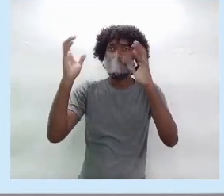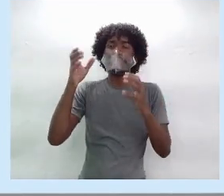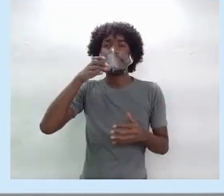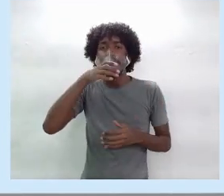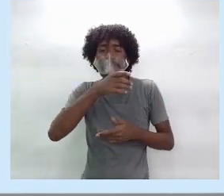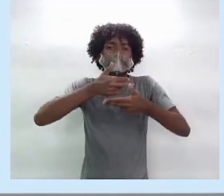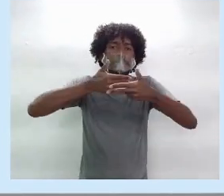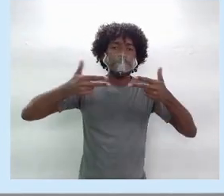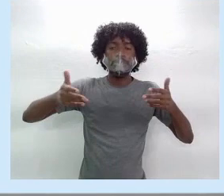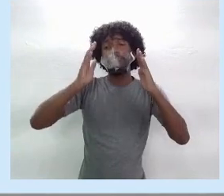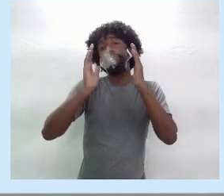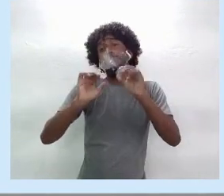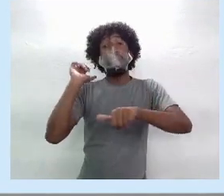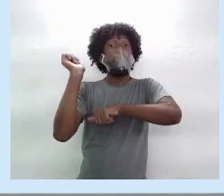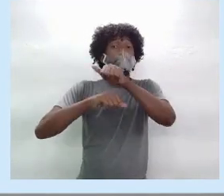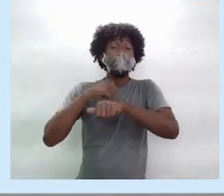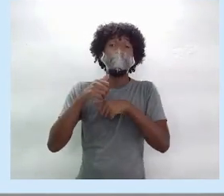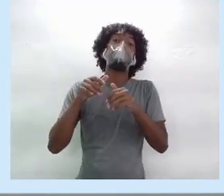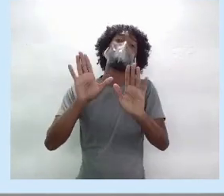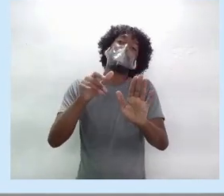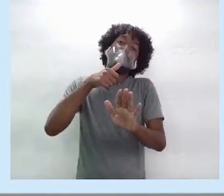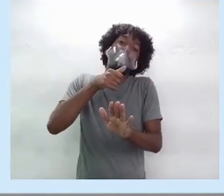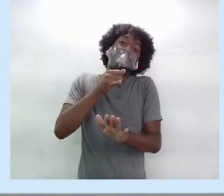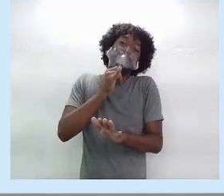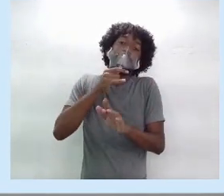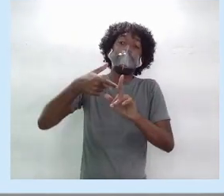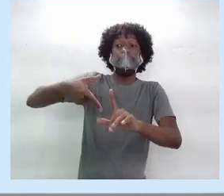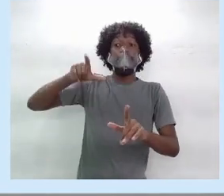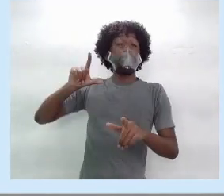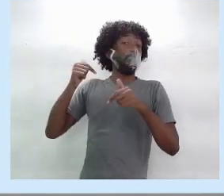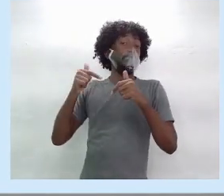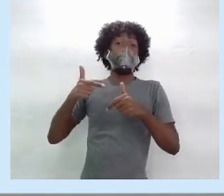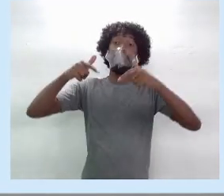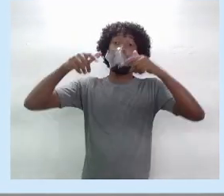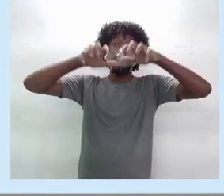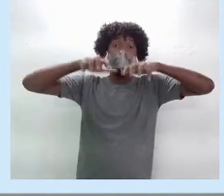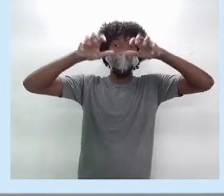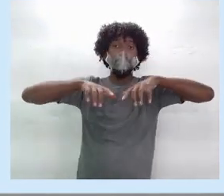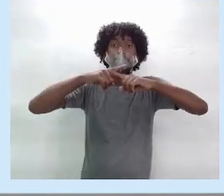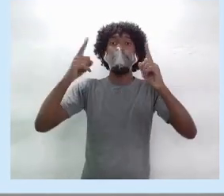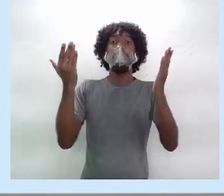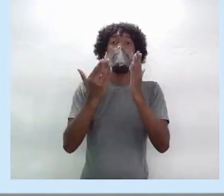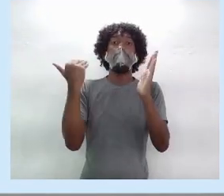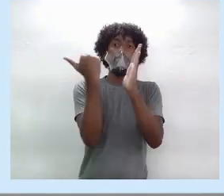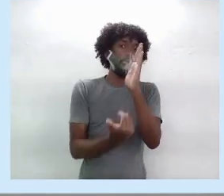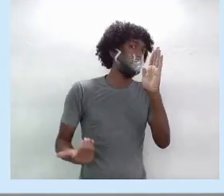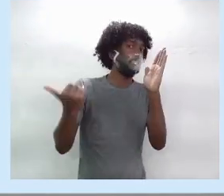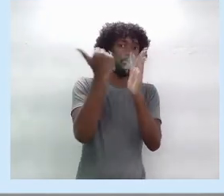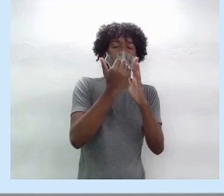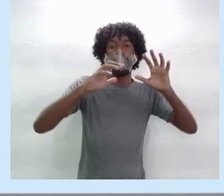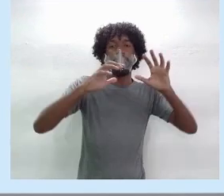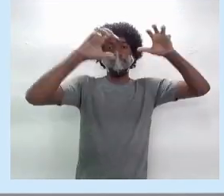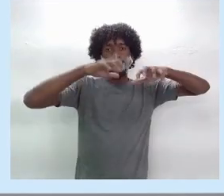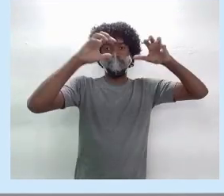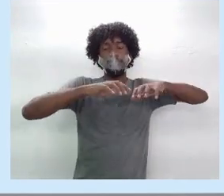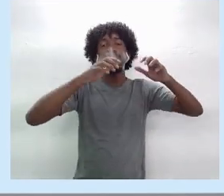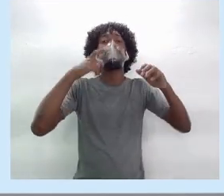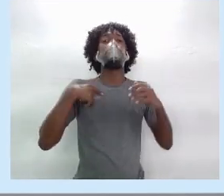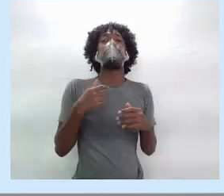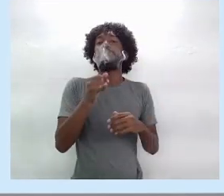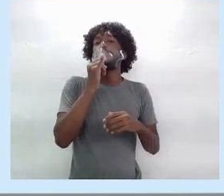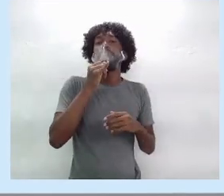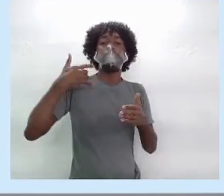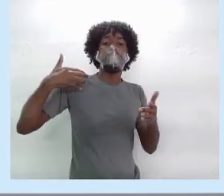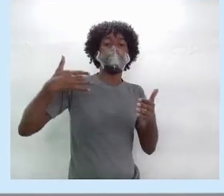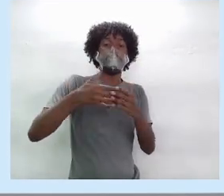locais que não tinha chuva, hoje chove praticamente, o que era para chover